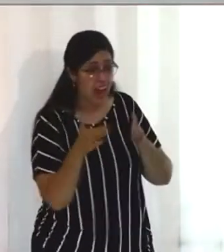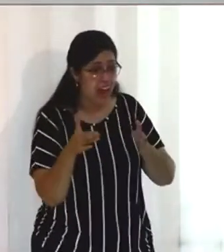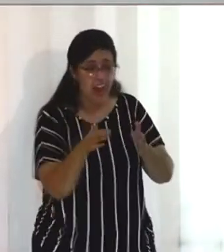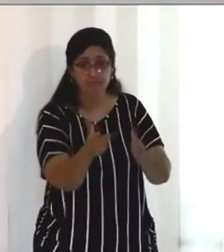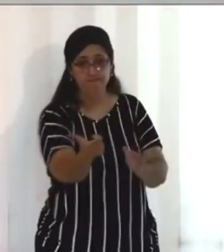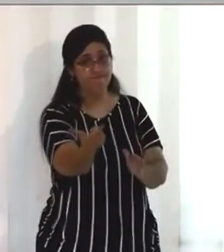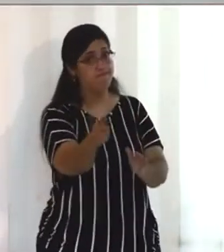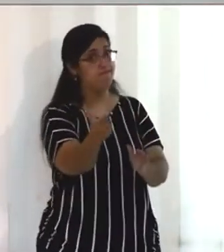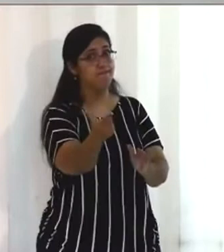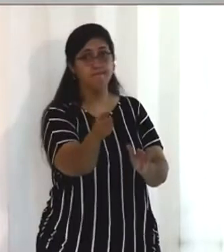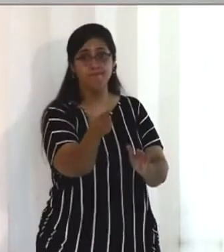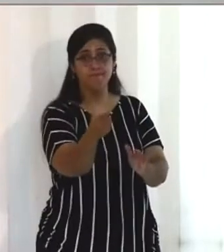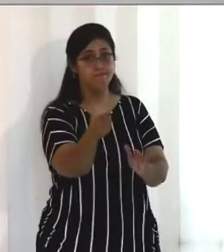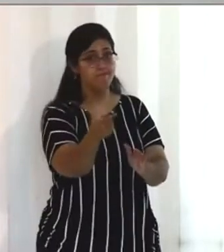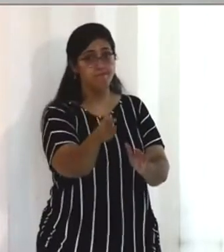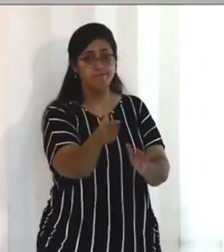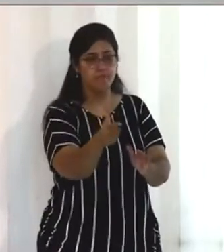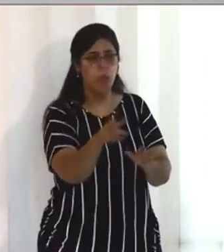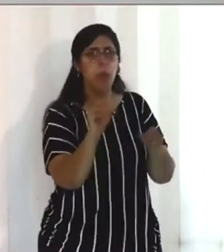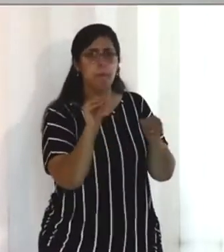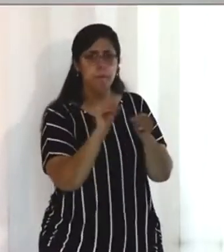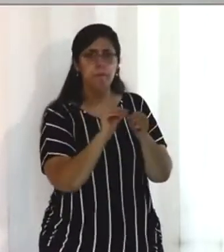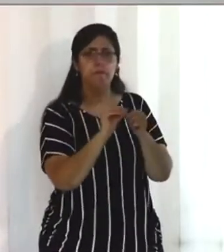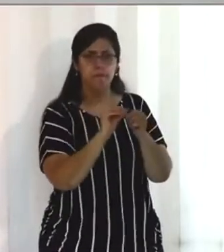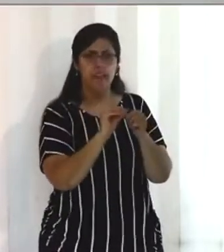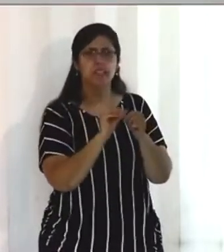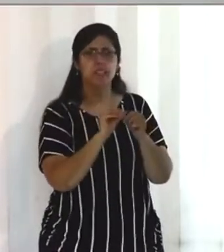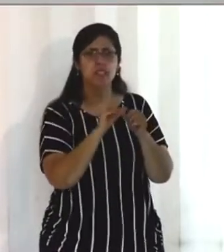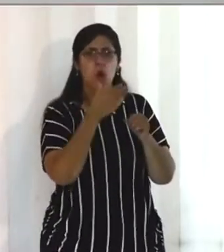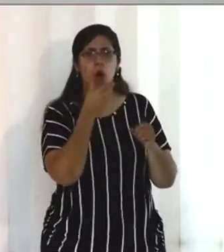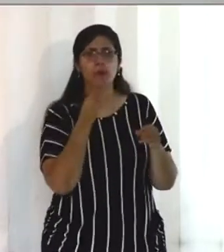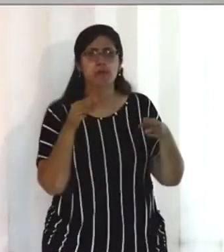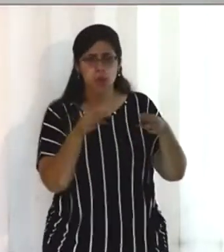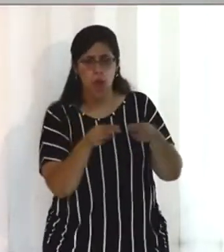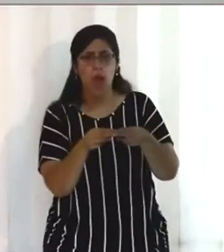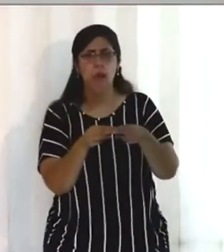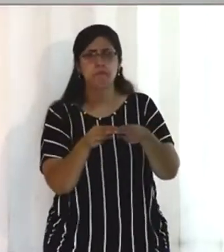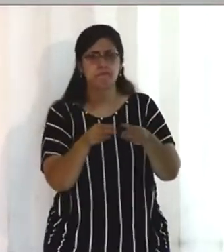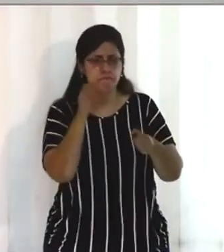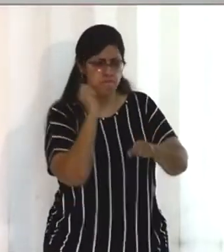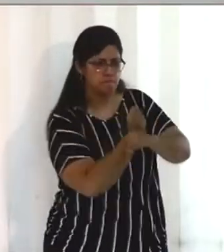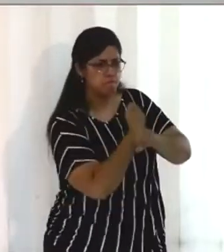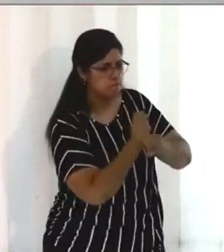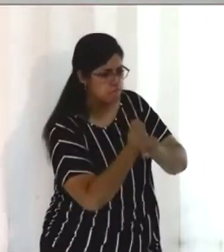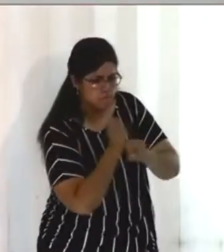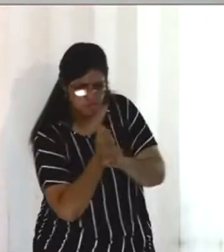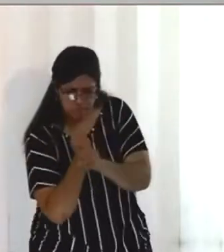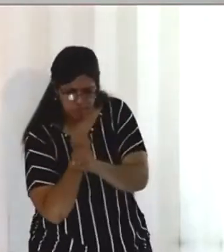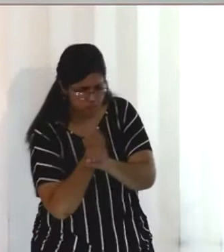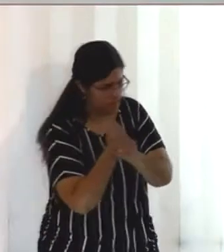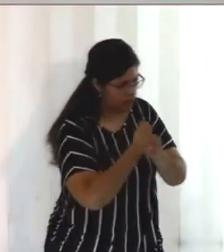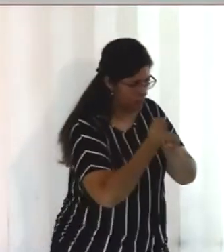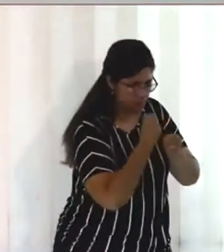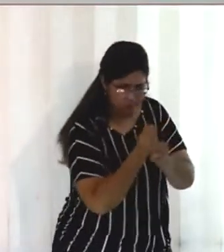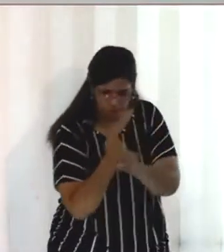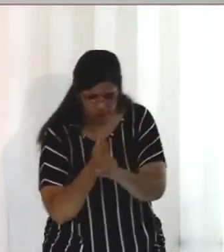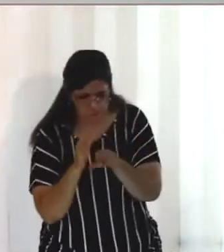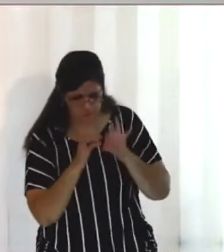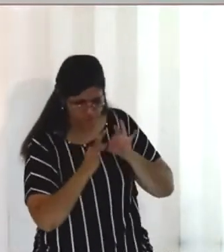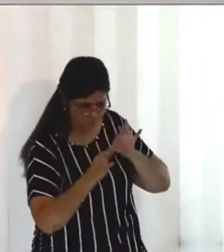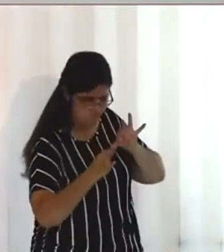Assim fez Noé, diz o texto em Gênesis 6, 22. Assim fez